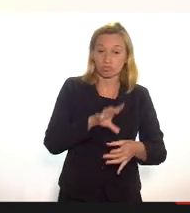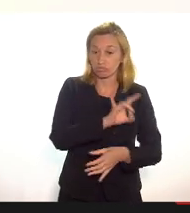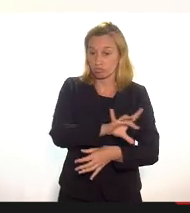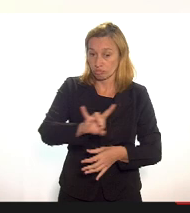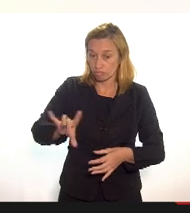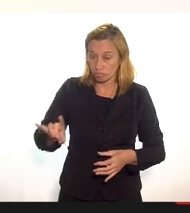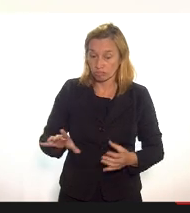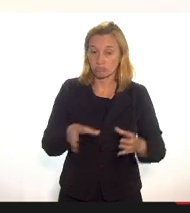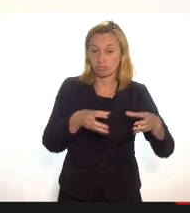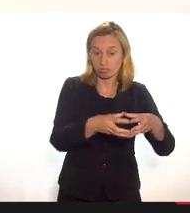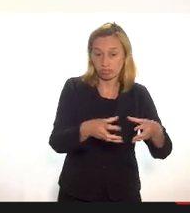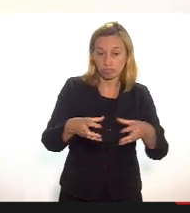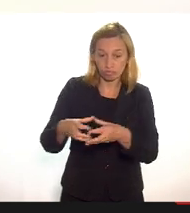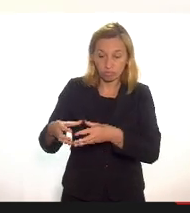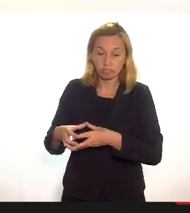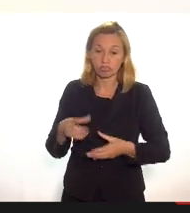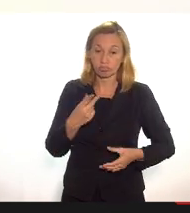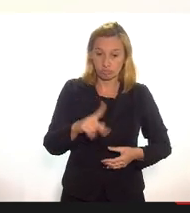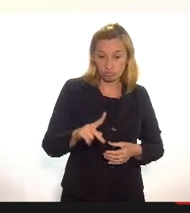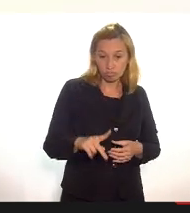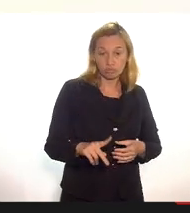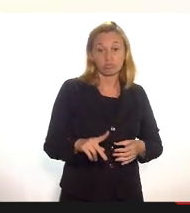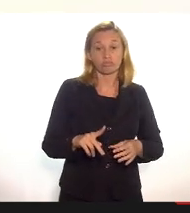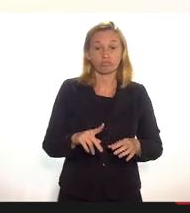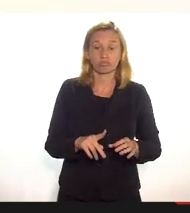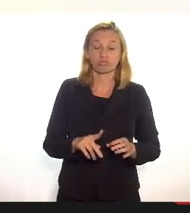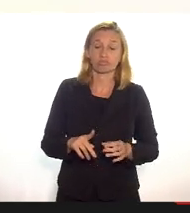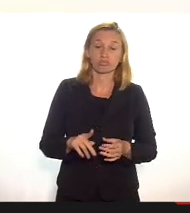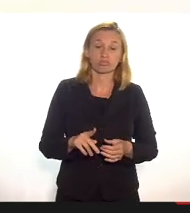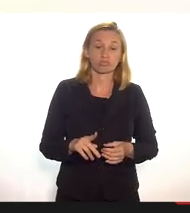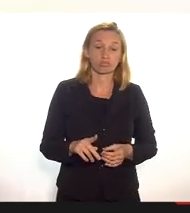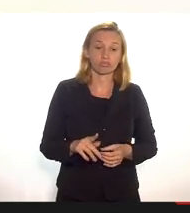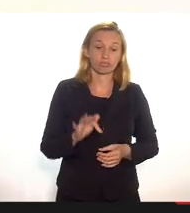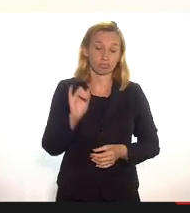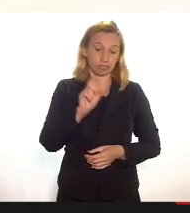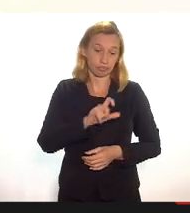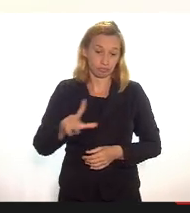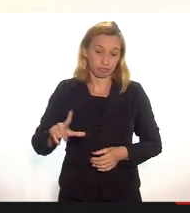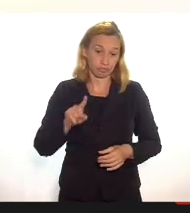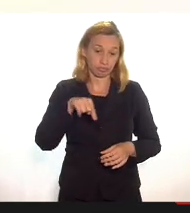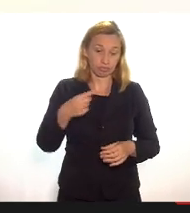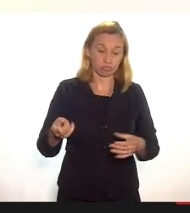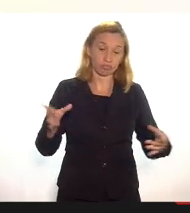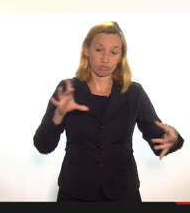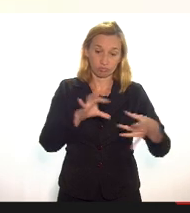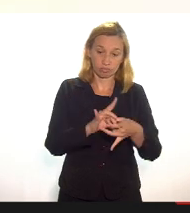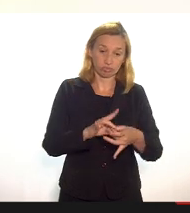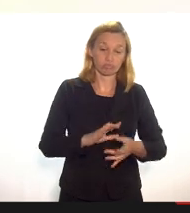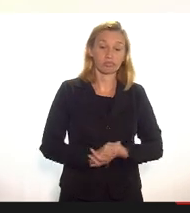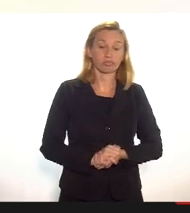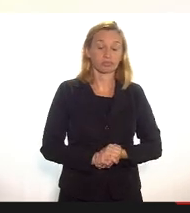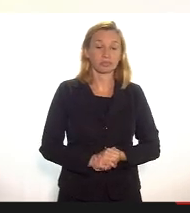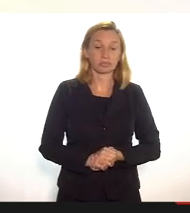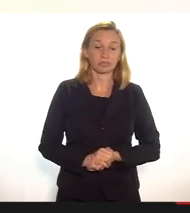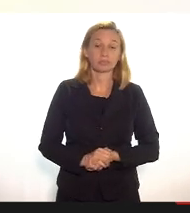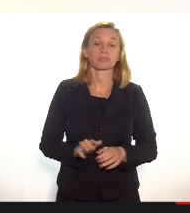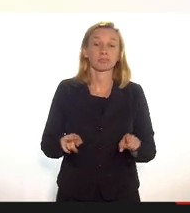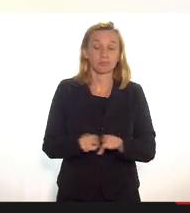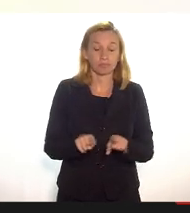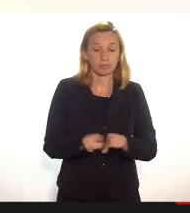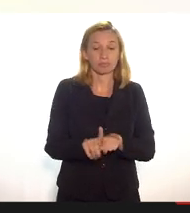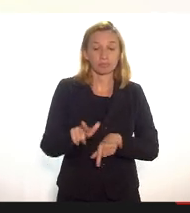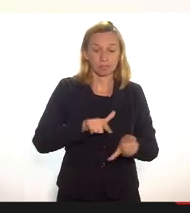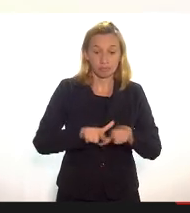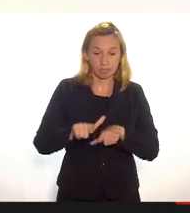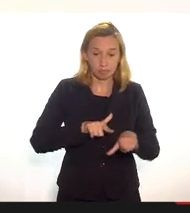sua complexidade, tem o seu perfil e um complementa o outro, então a gente não pode deixar de conhecer a rede. E nesse trabalho,